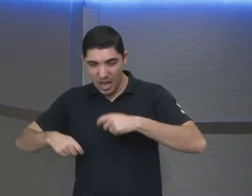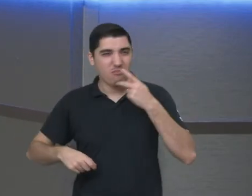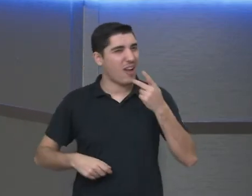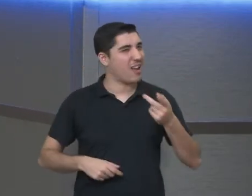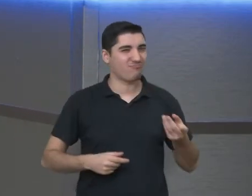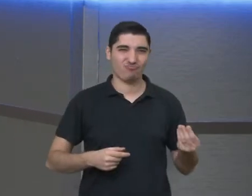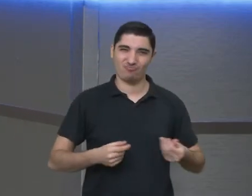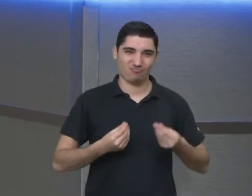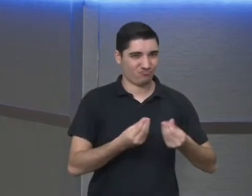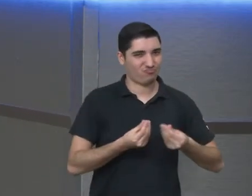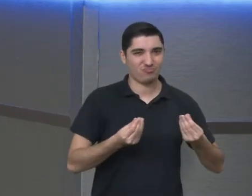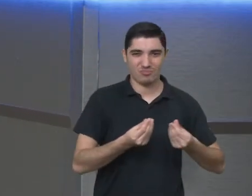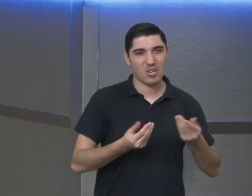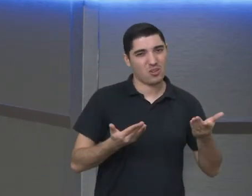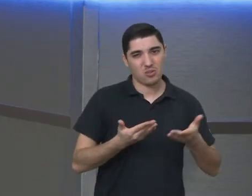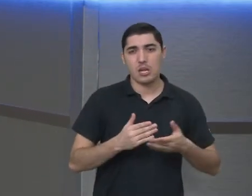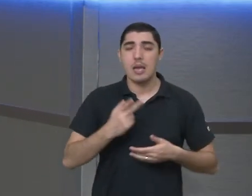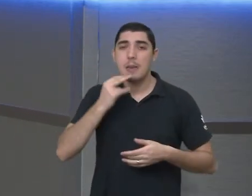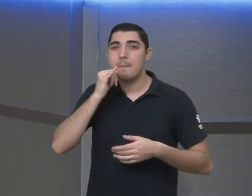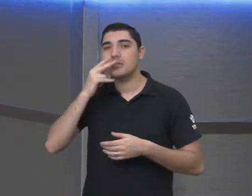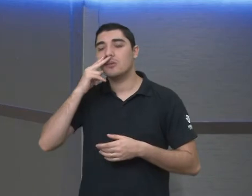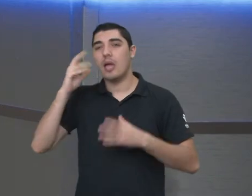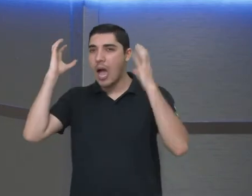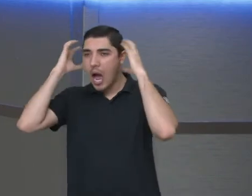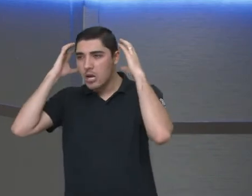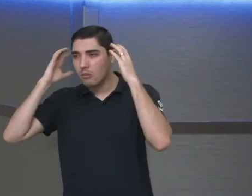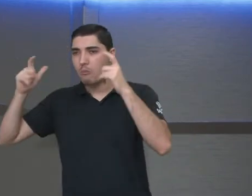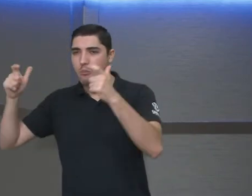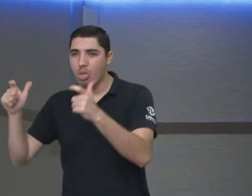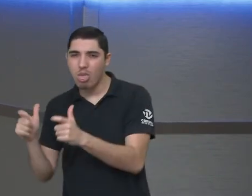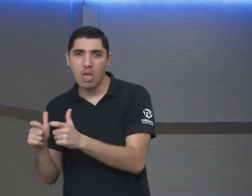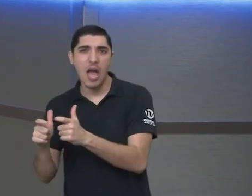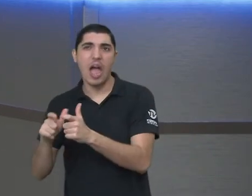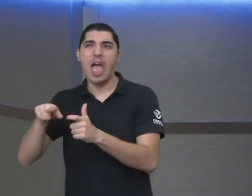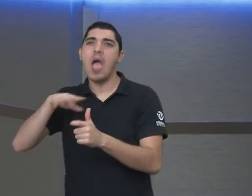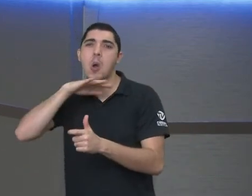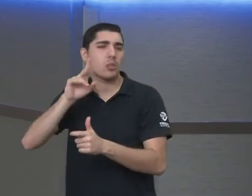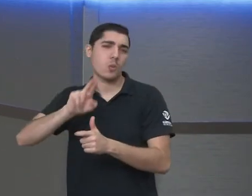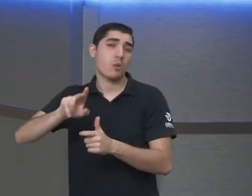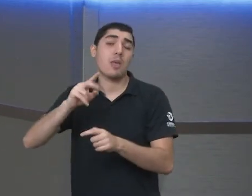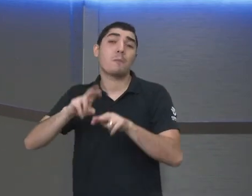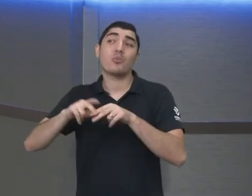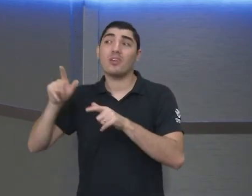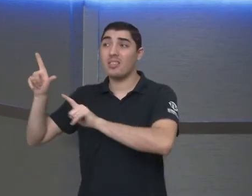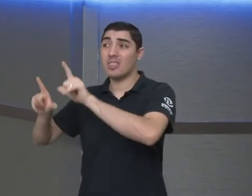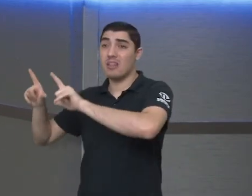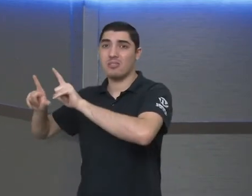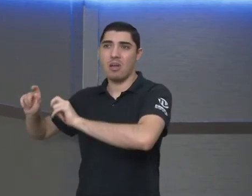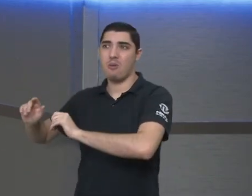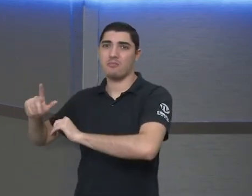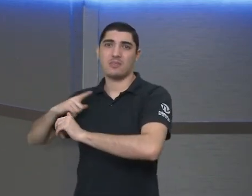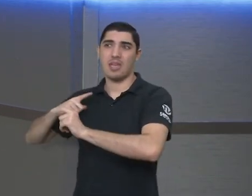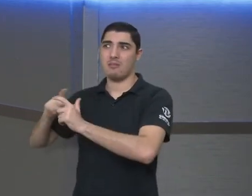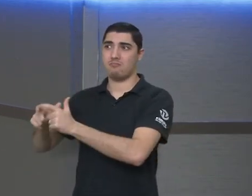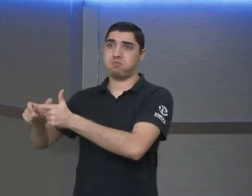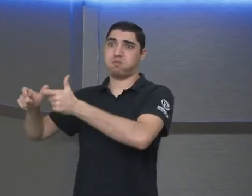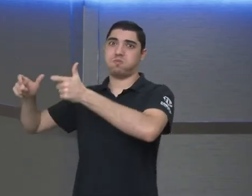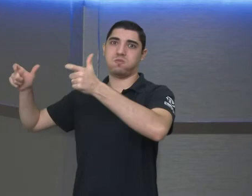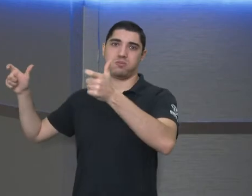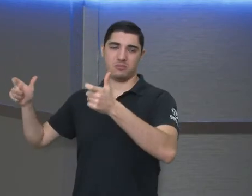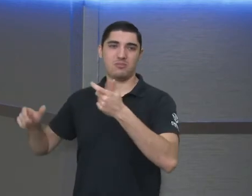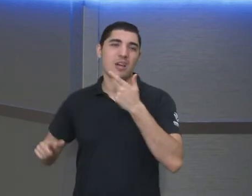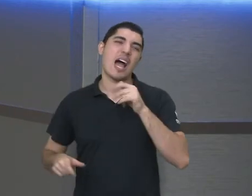Fonseca, mas nem só de rádio você viveu, porque você disse que na época não dava para viver só com o salário da rádio, era isso? Mas você, qual foi o seu outro